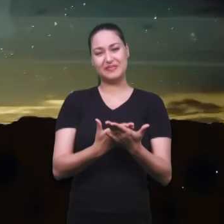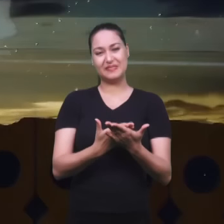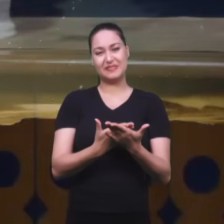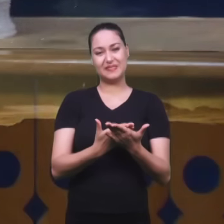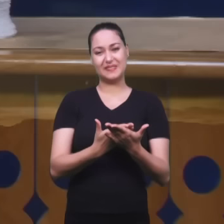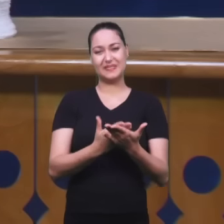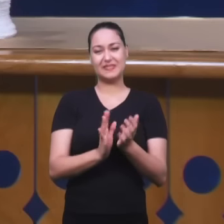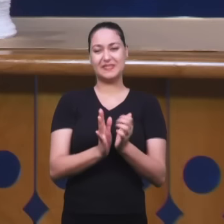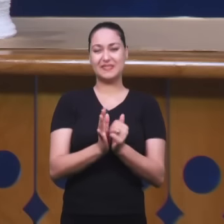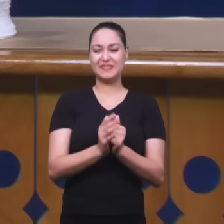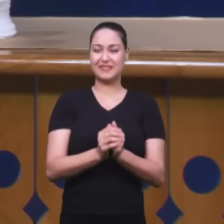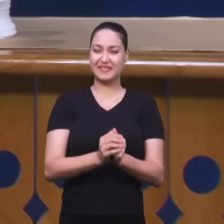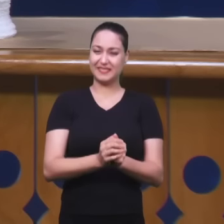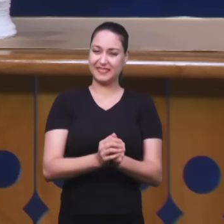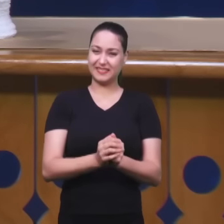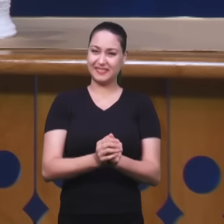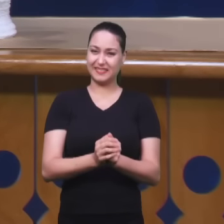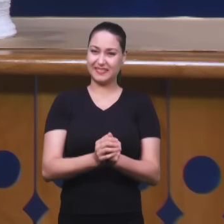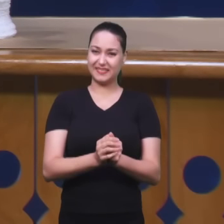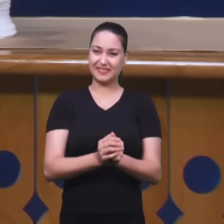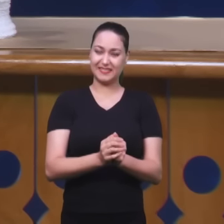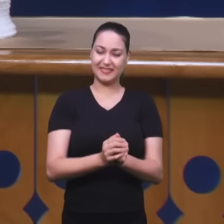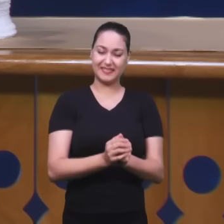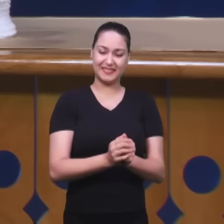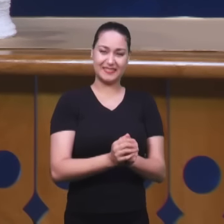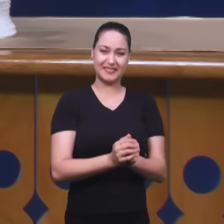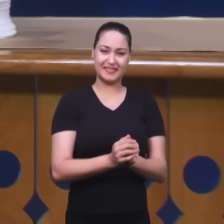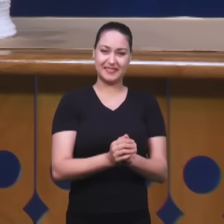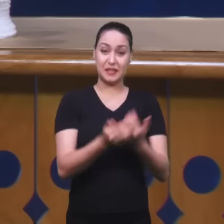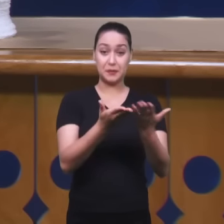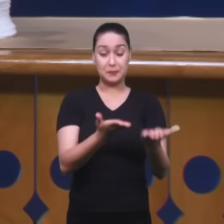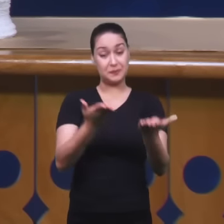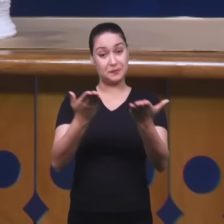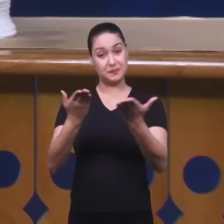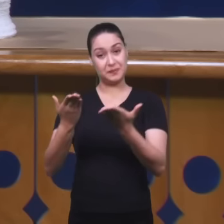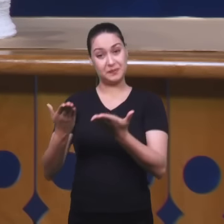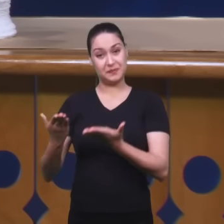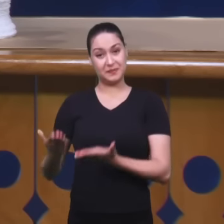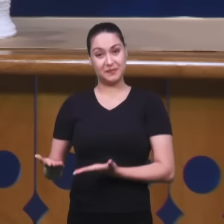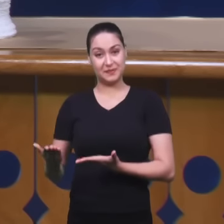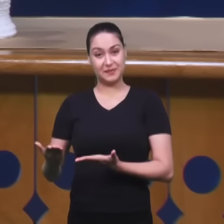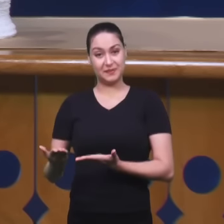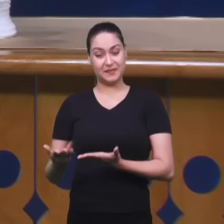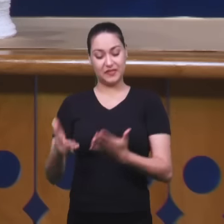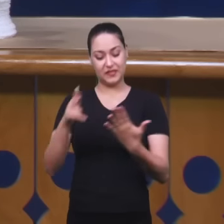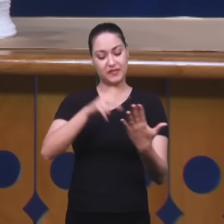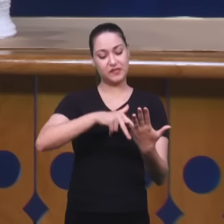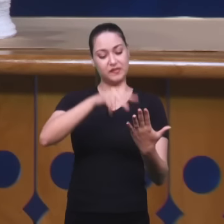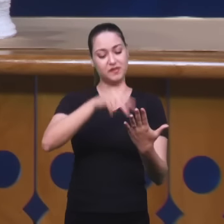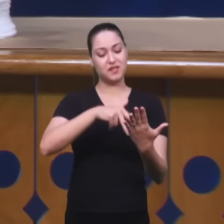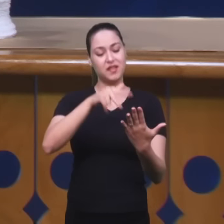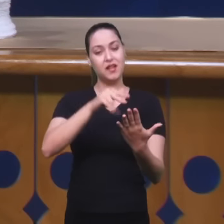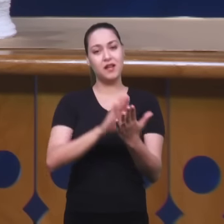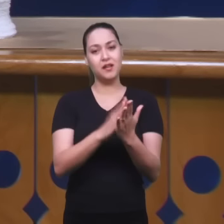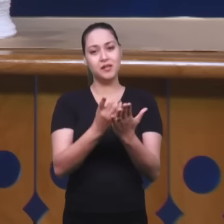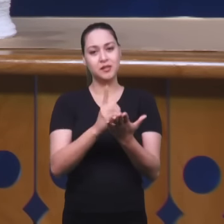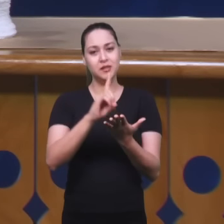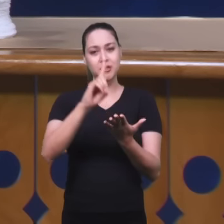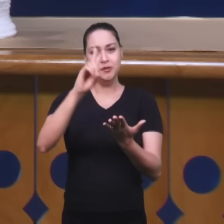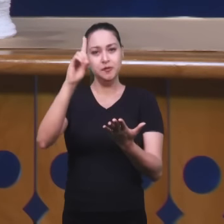Amém, meus irmãos Nós convidamos Nós convidamos A todos para lermos a palavra de Deus Que está no